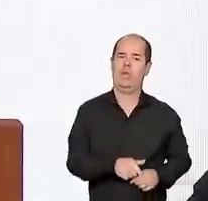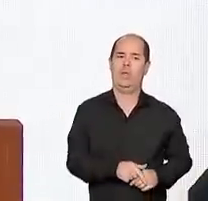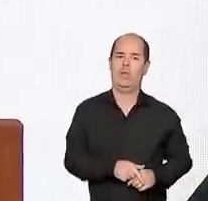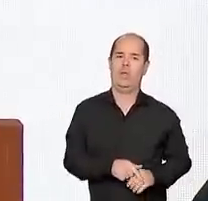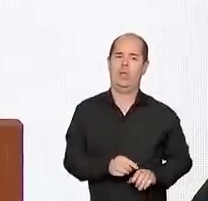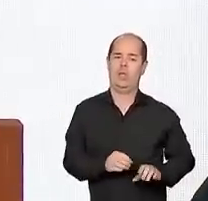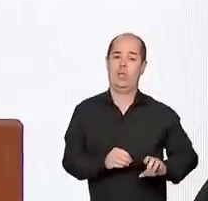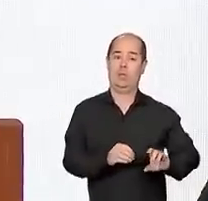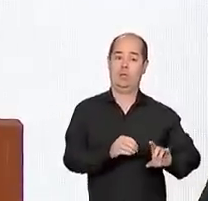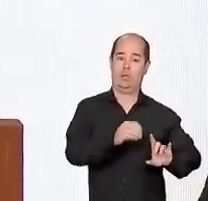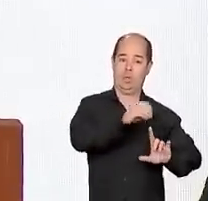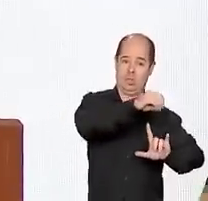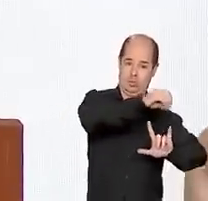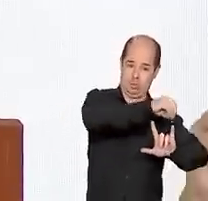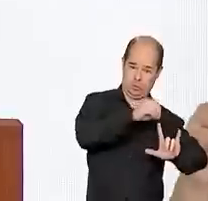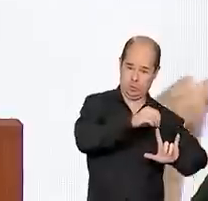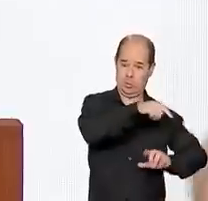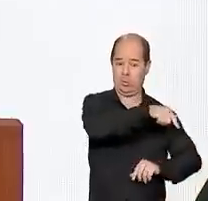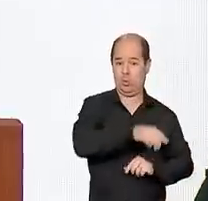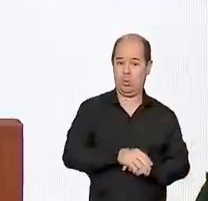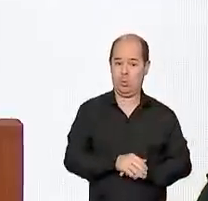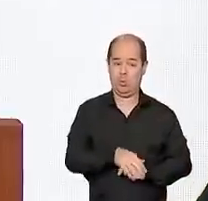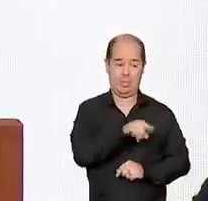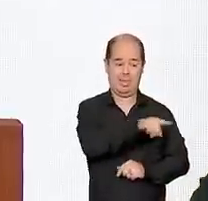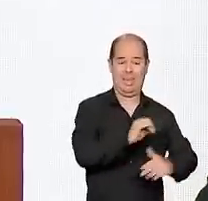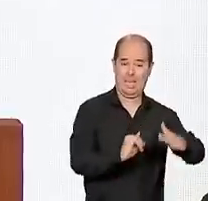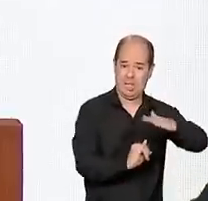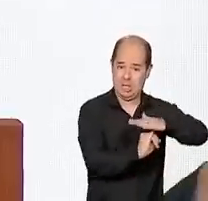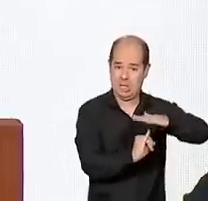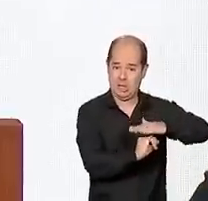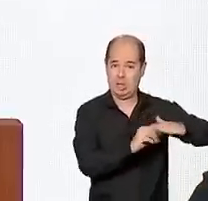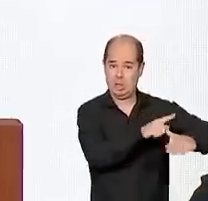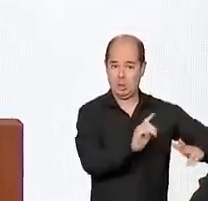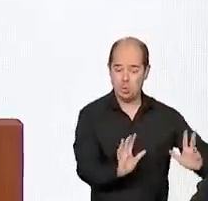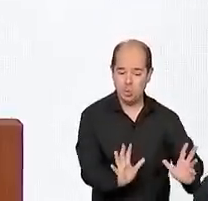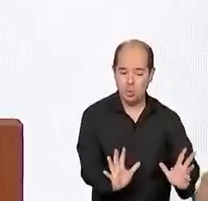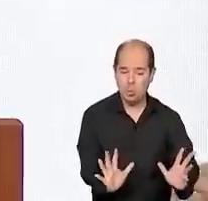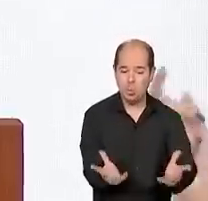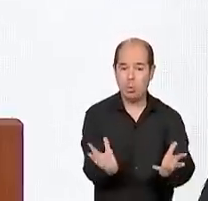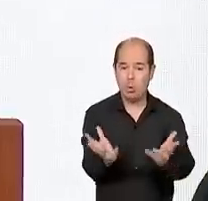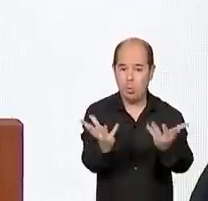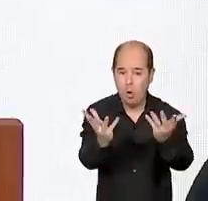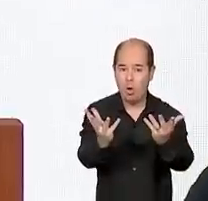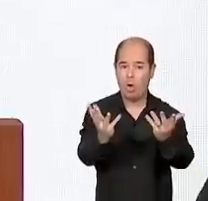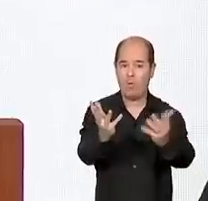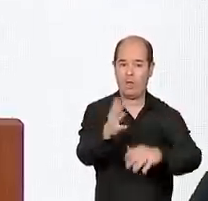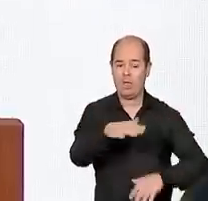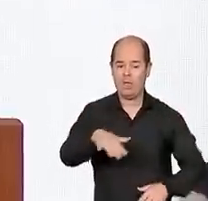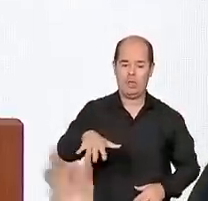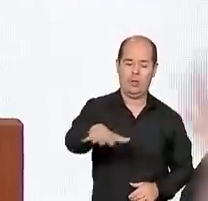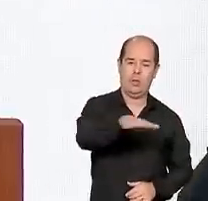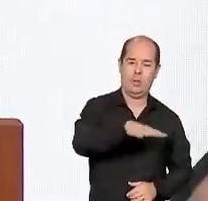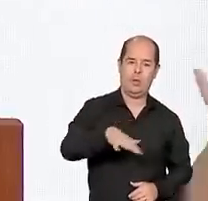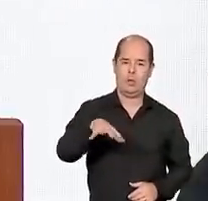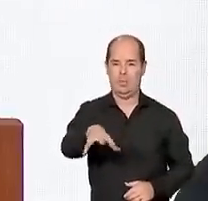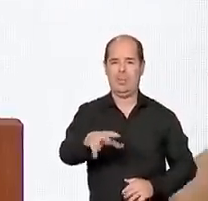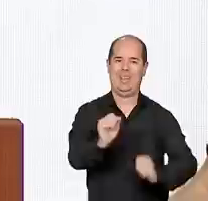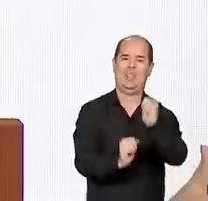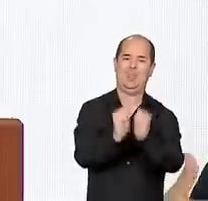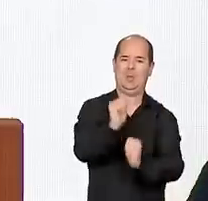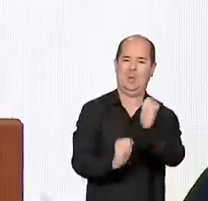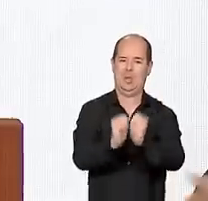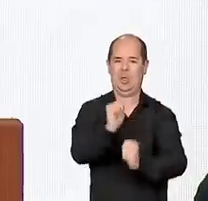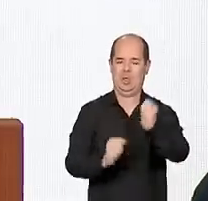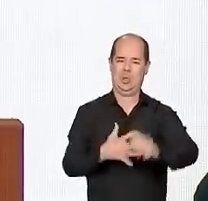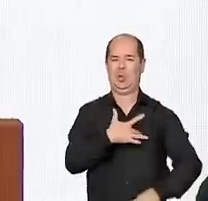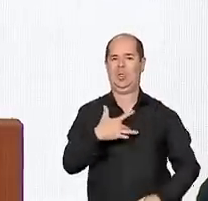Cruz como um instituto promotor do Complexo Econômico Industrial da Saúde e também na nossa